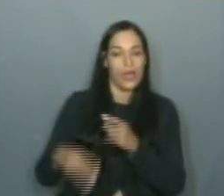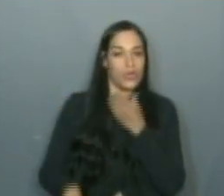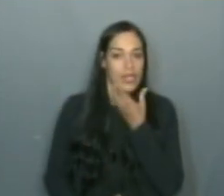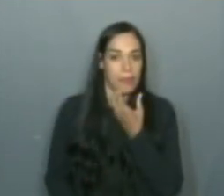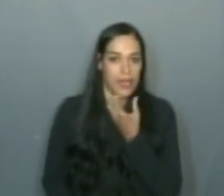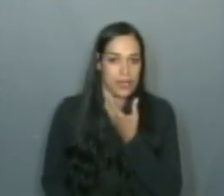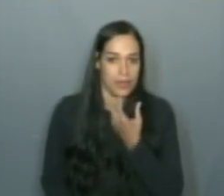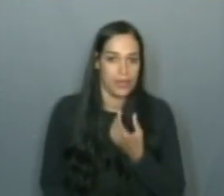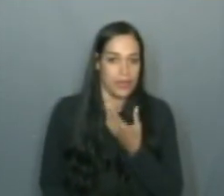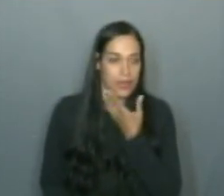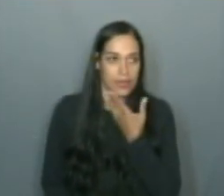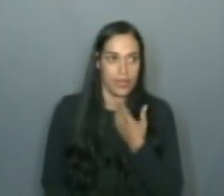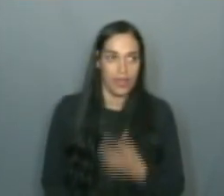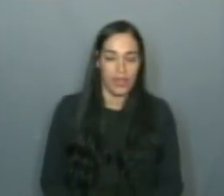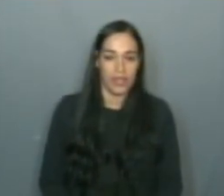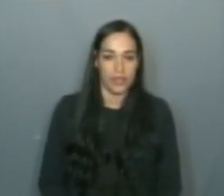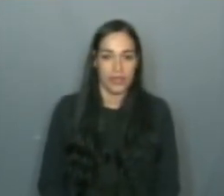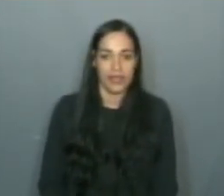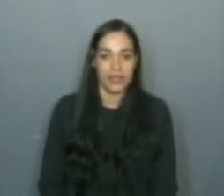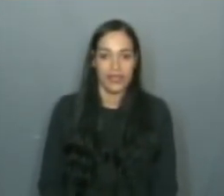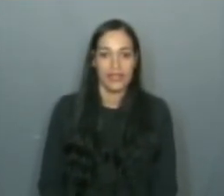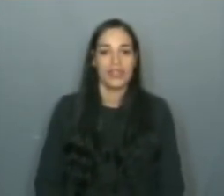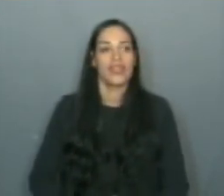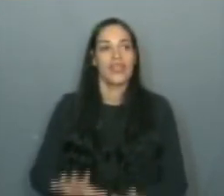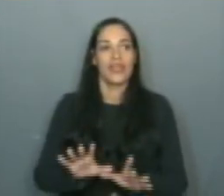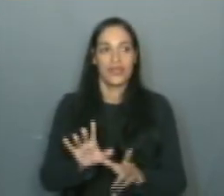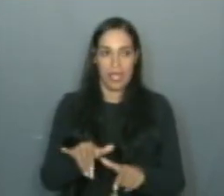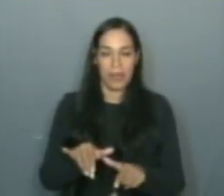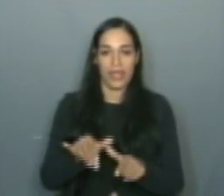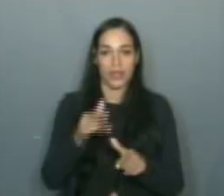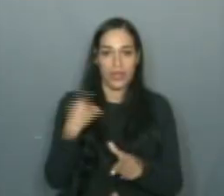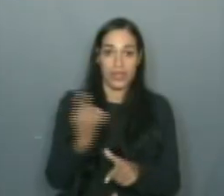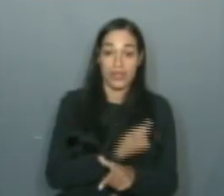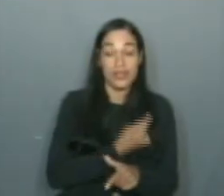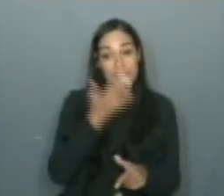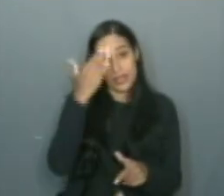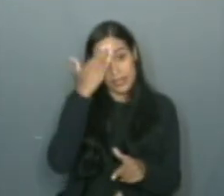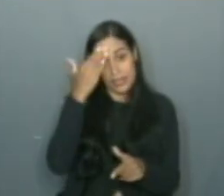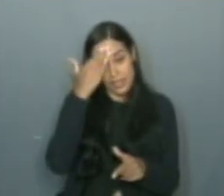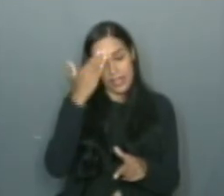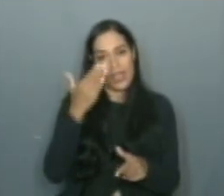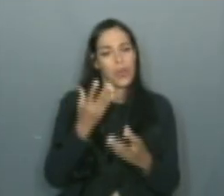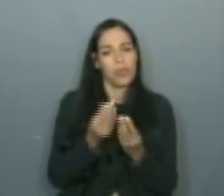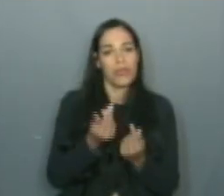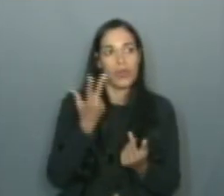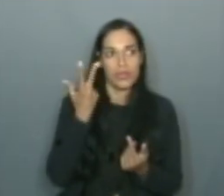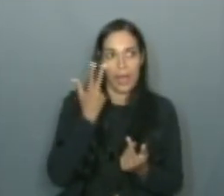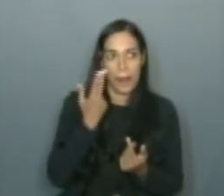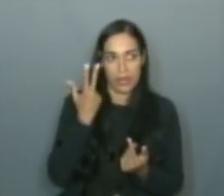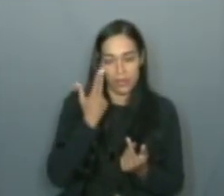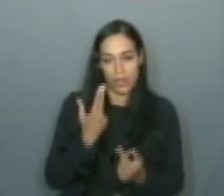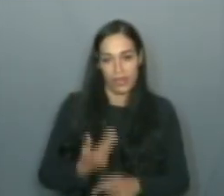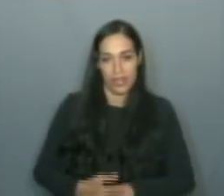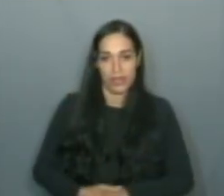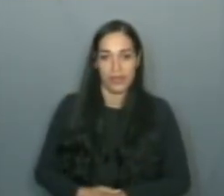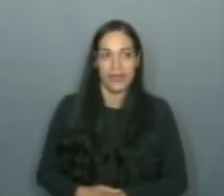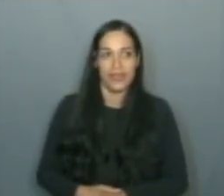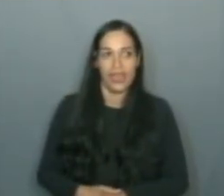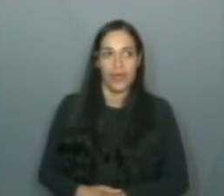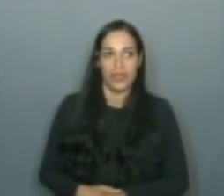quando a gente vai entender essa situação como sendo normal? É o maior aumento